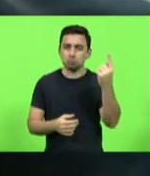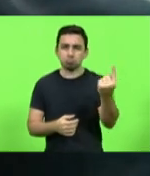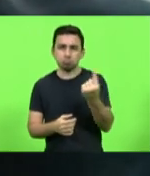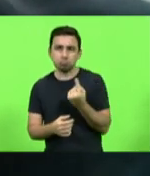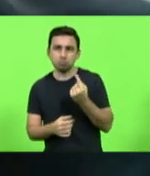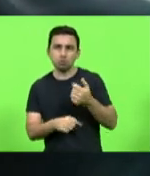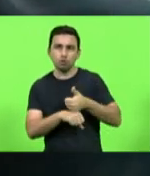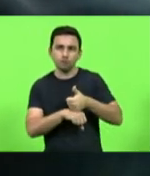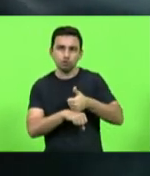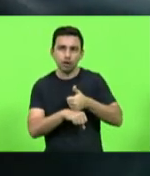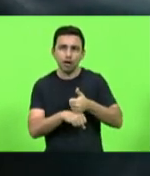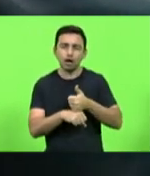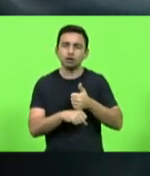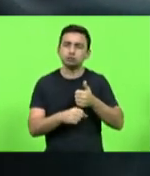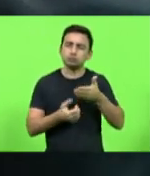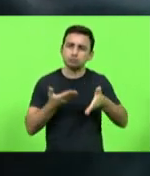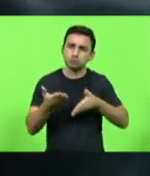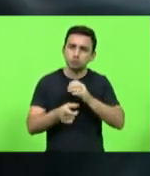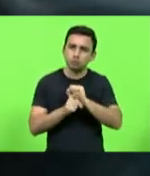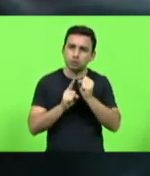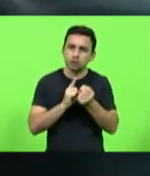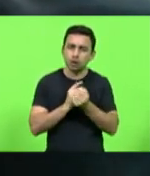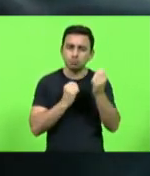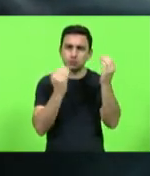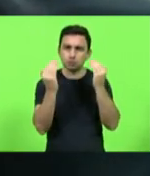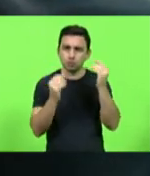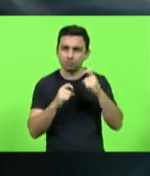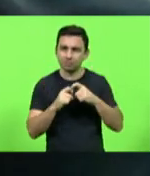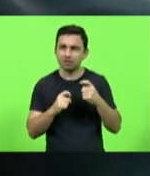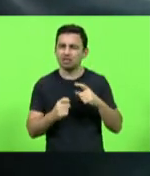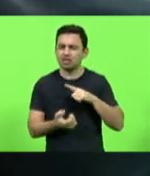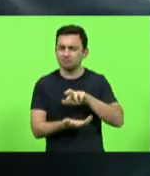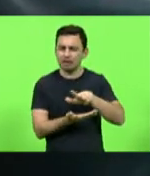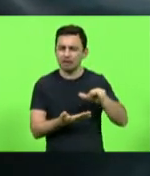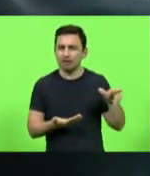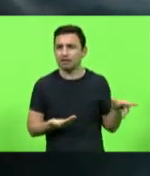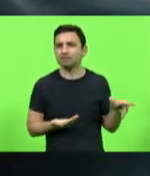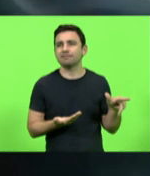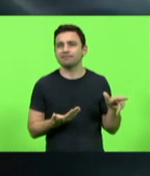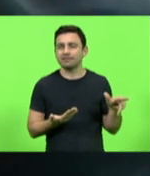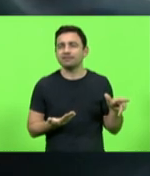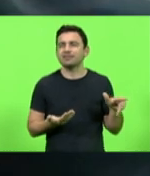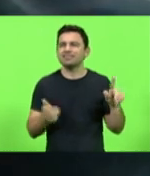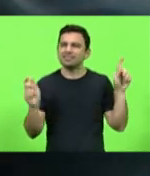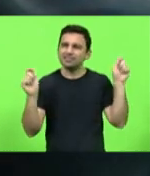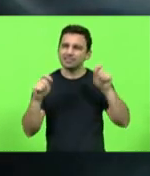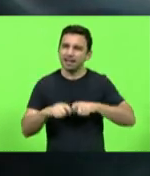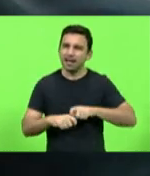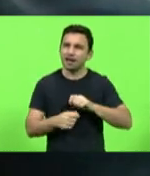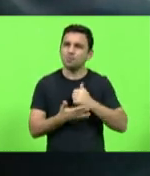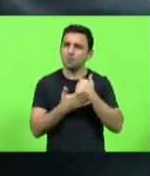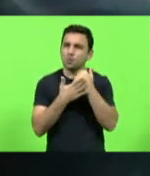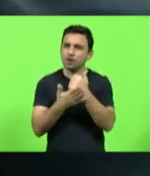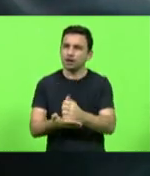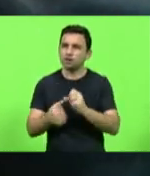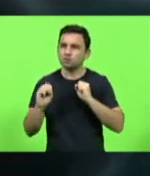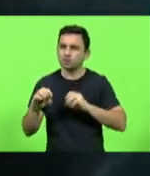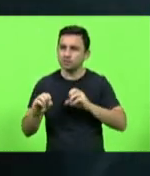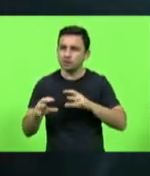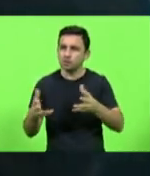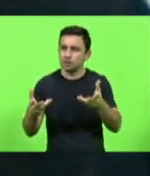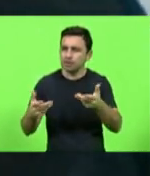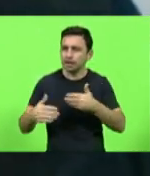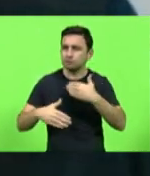e assistentes sociais, pessoas que vão contribuir em muito para a educação, para a qualidade da educação, para a qualidade de